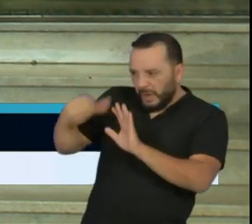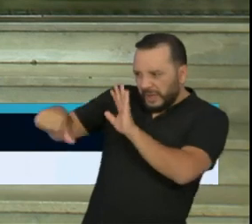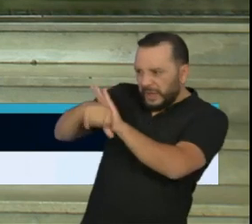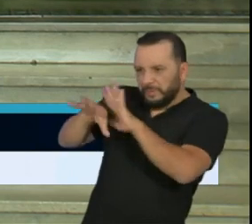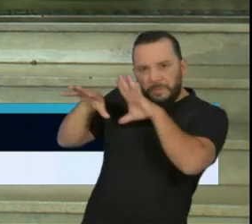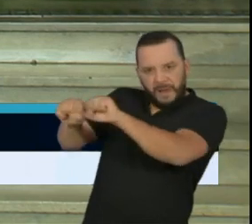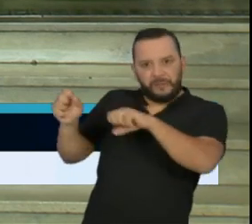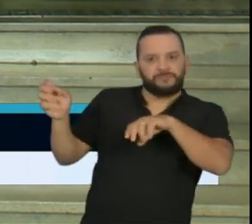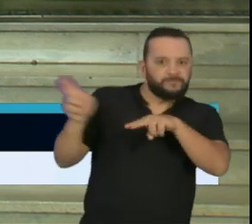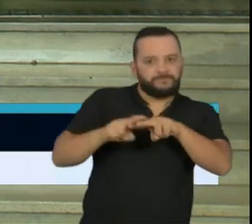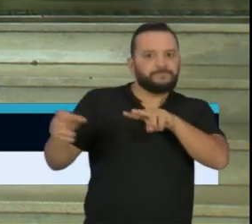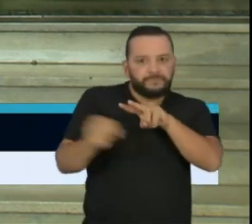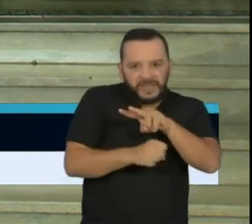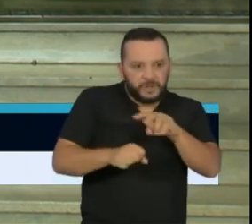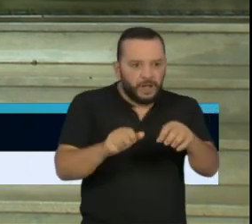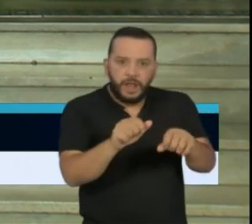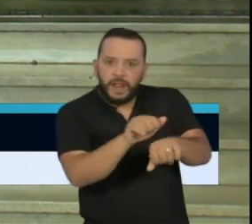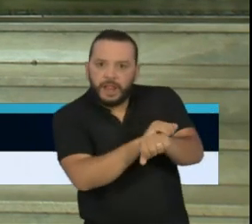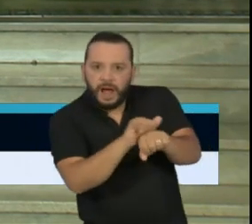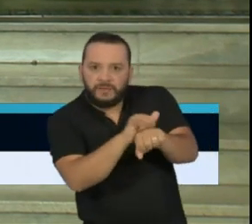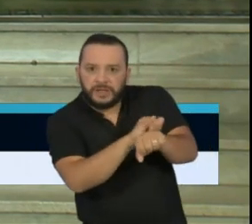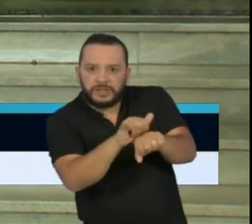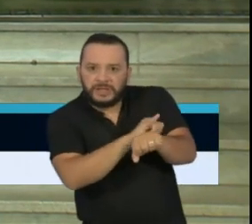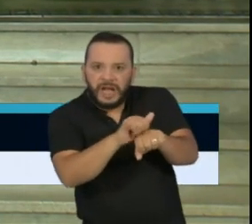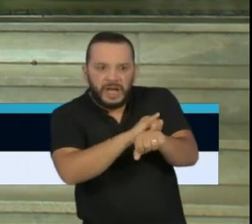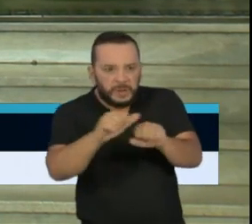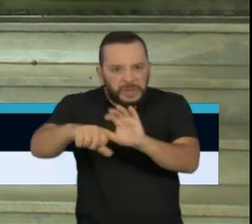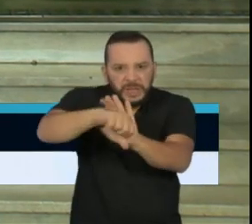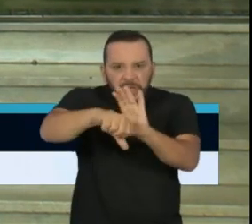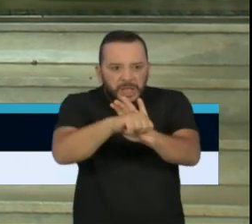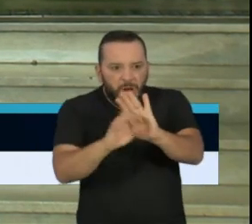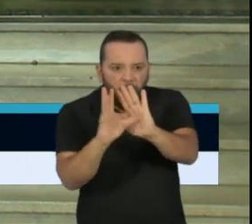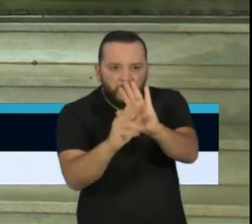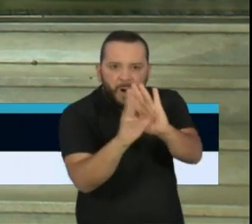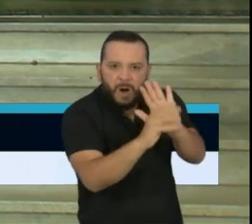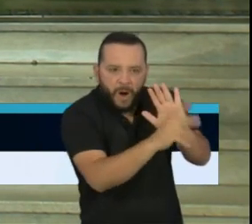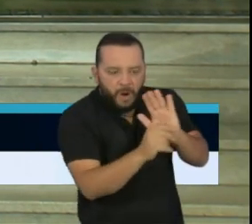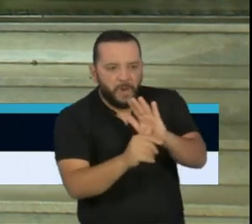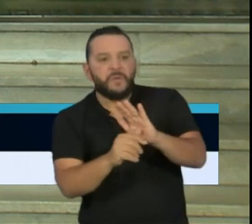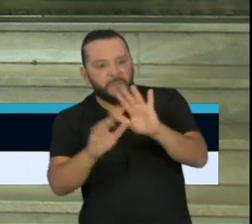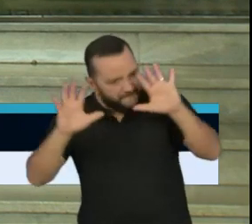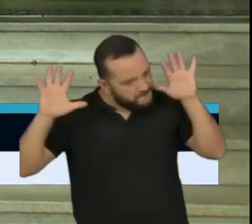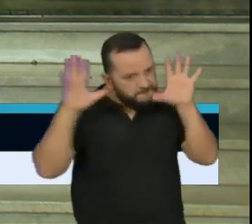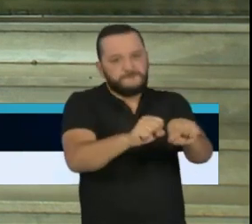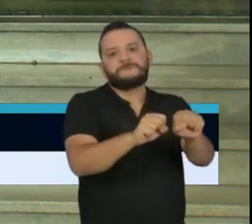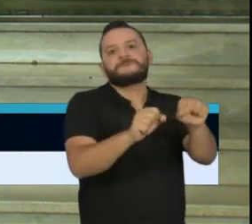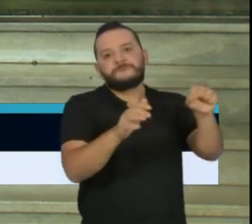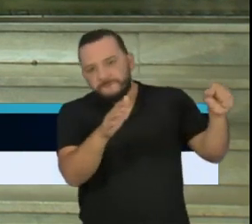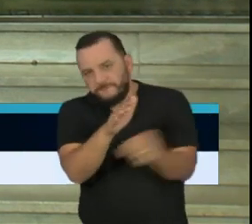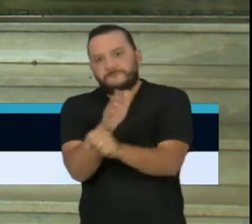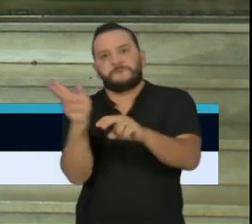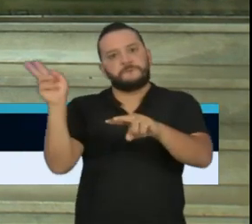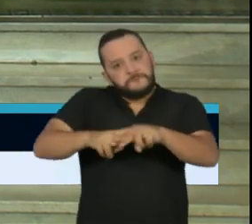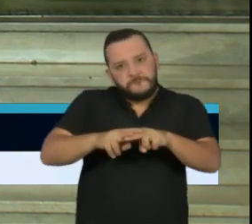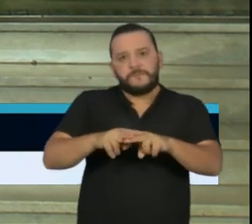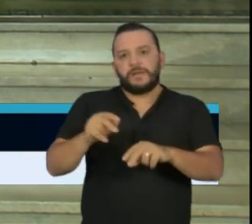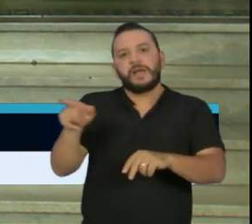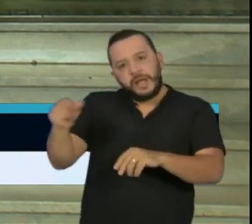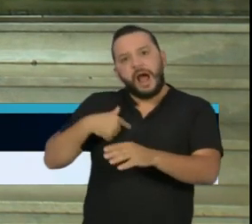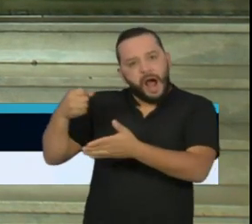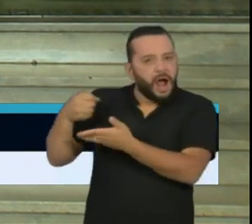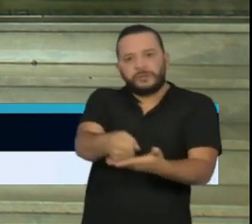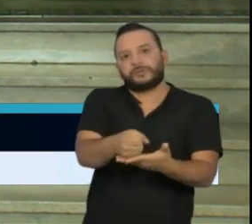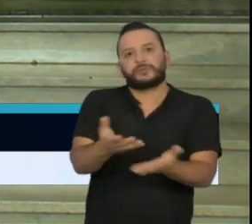prisão dezenas de criminosos. Este homem ajudou a escrever